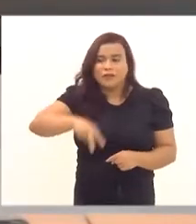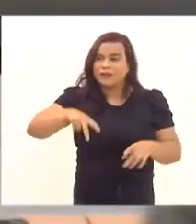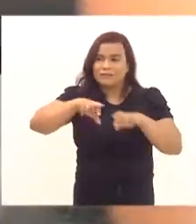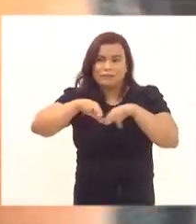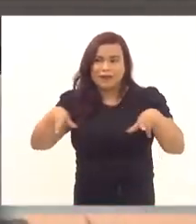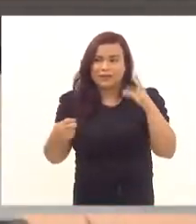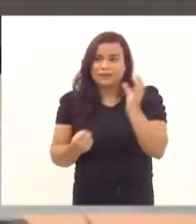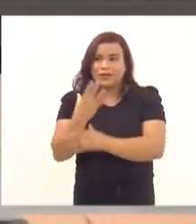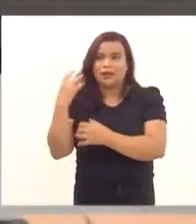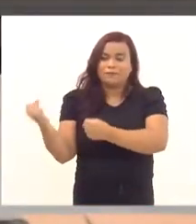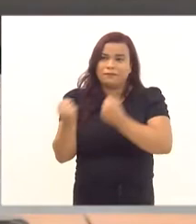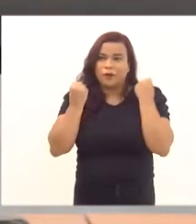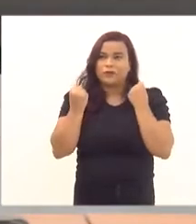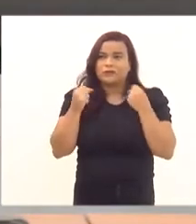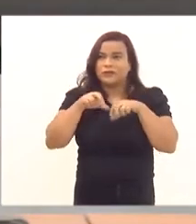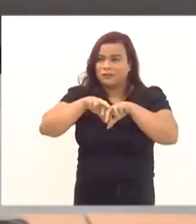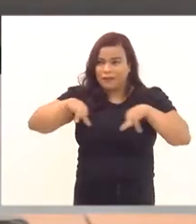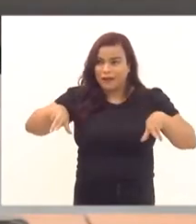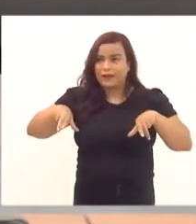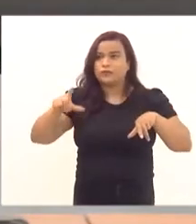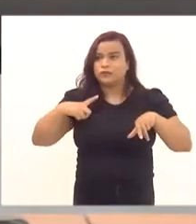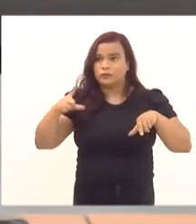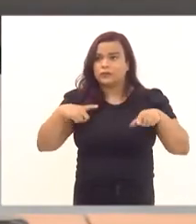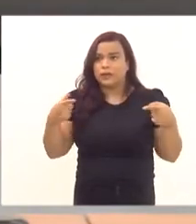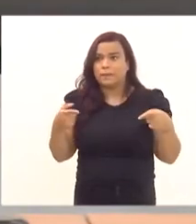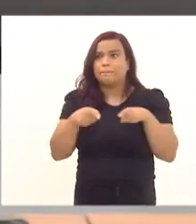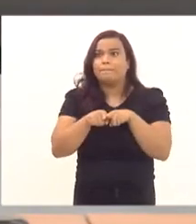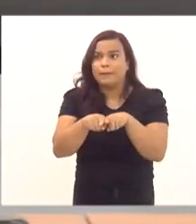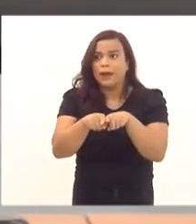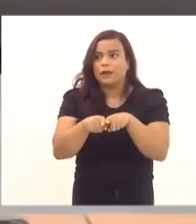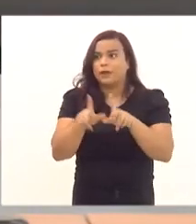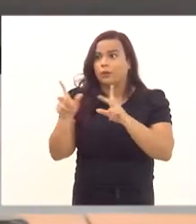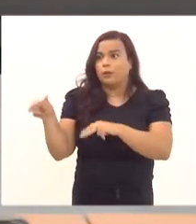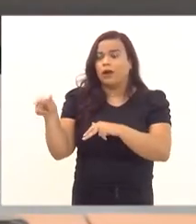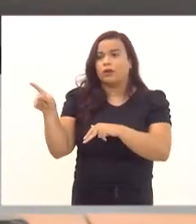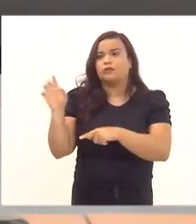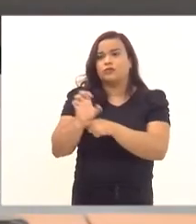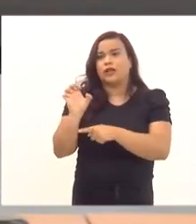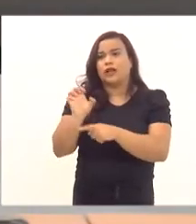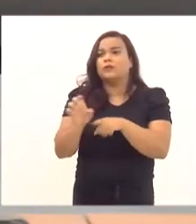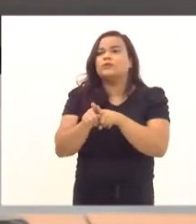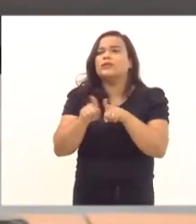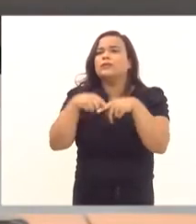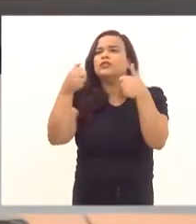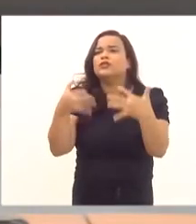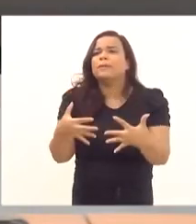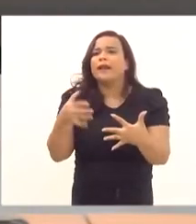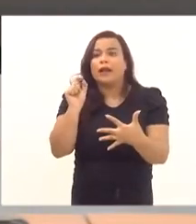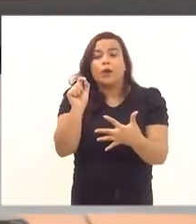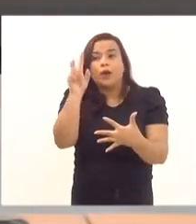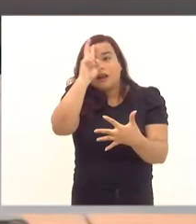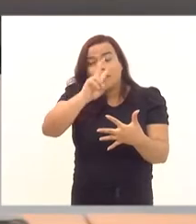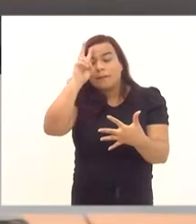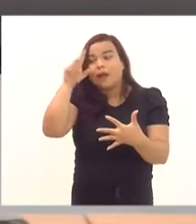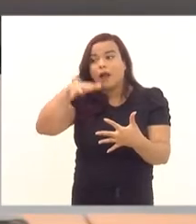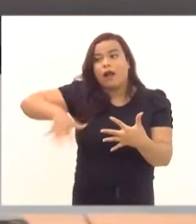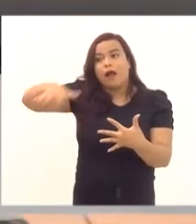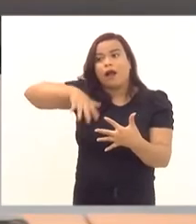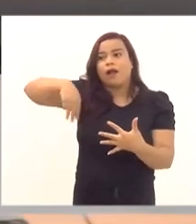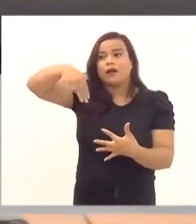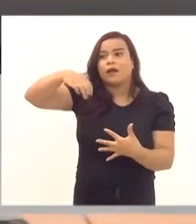forças são quase Paralelos ao estado sem falar sem falar né no fato de que na região metropolitana do Rio de Janeiro